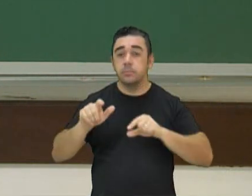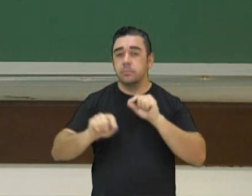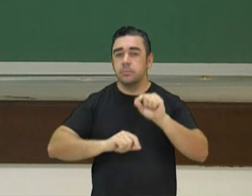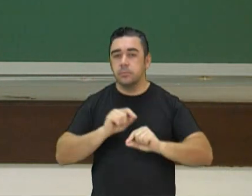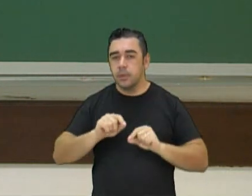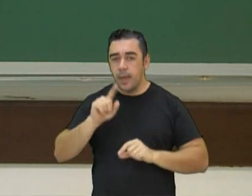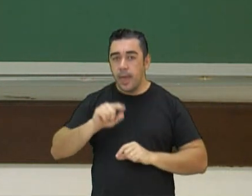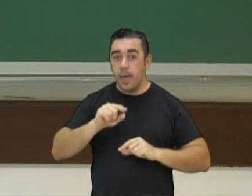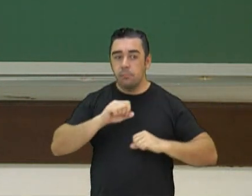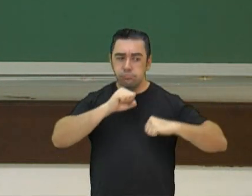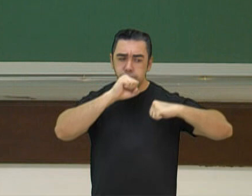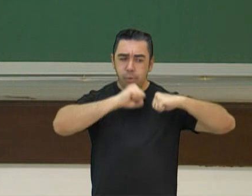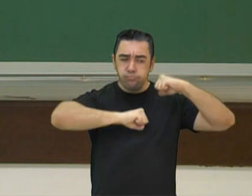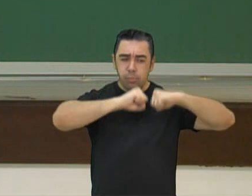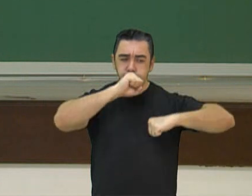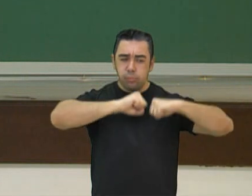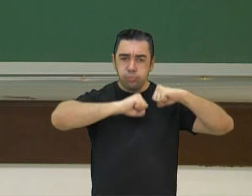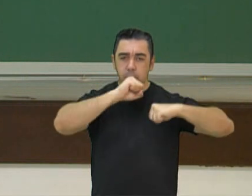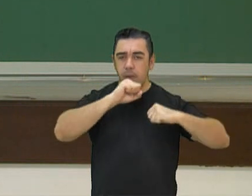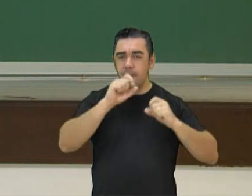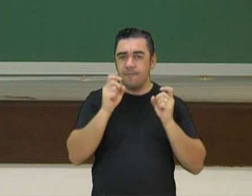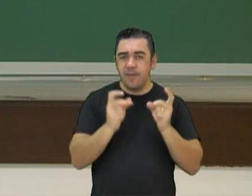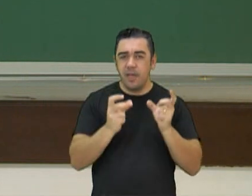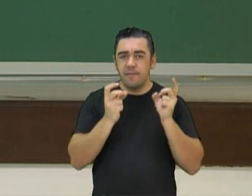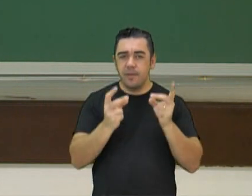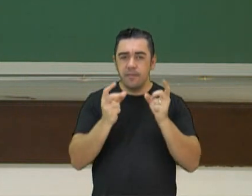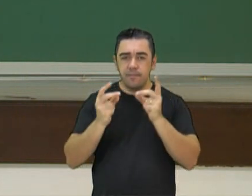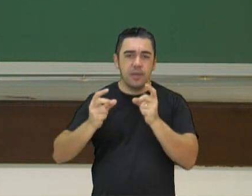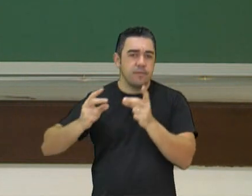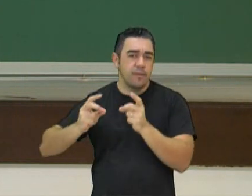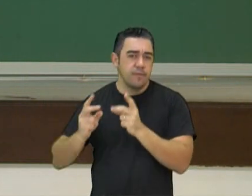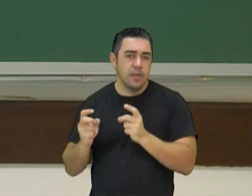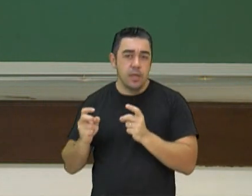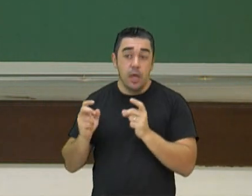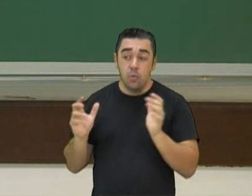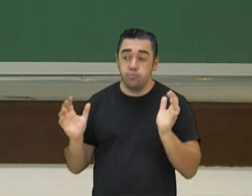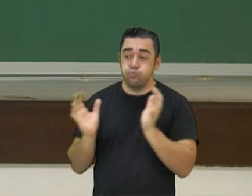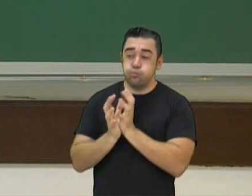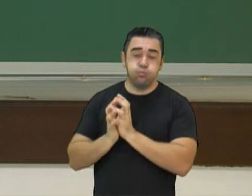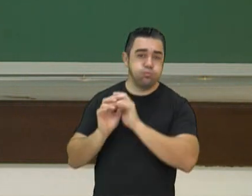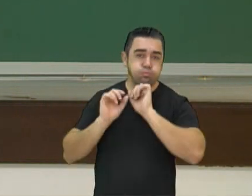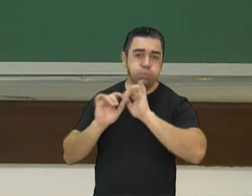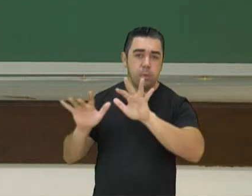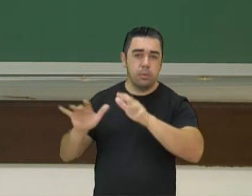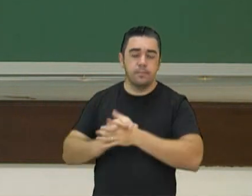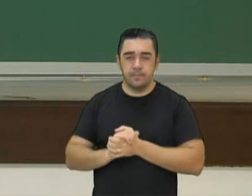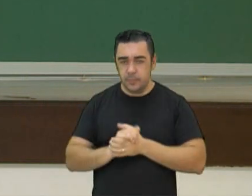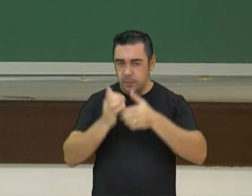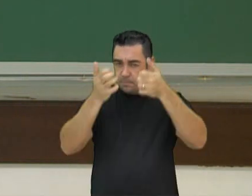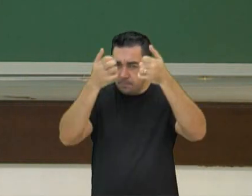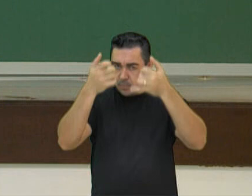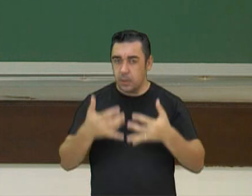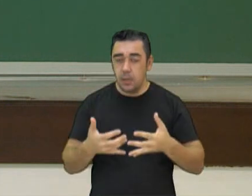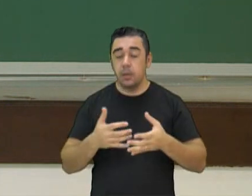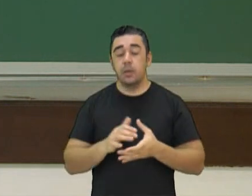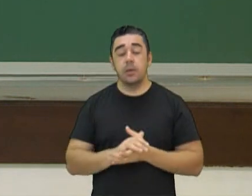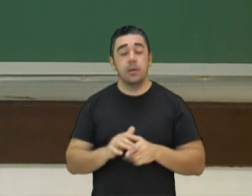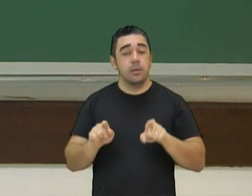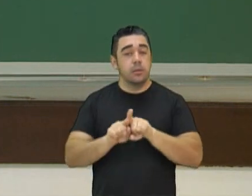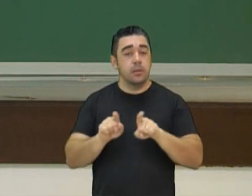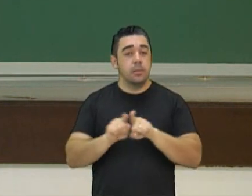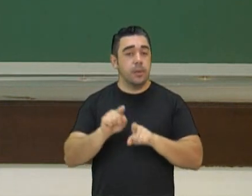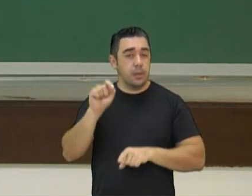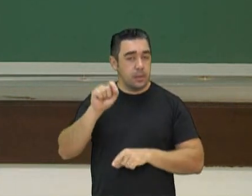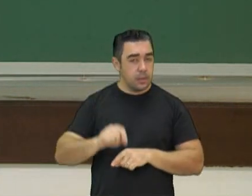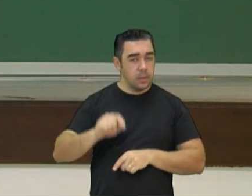forma industrial, para vender para uma massa. Falamos muito disso, e aí tem a indústria cultural